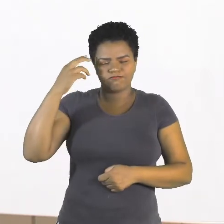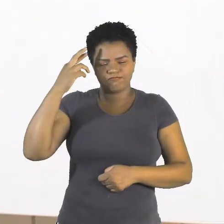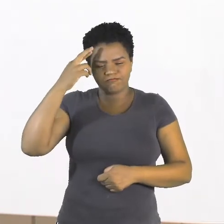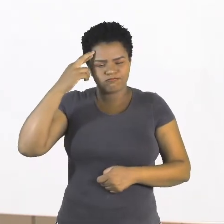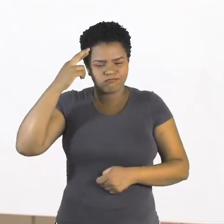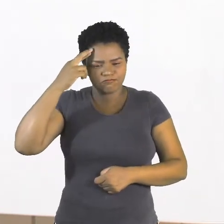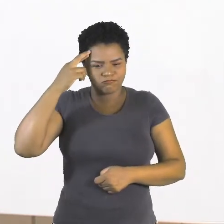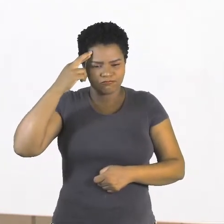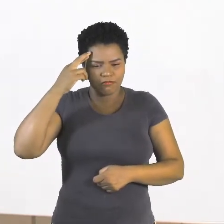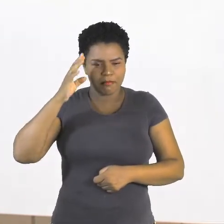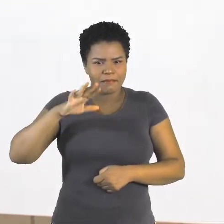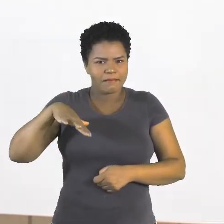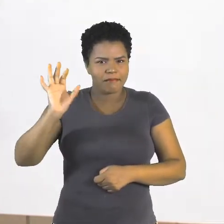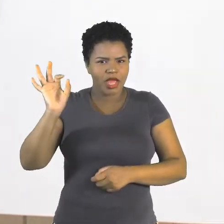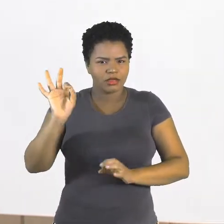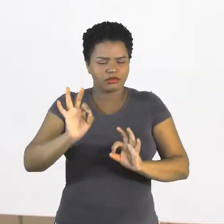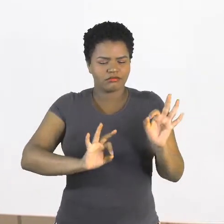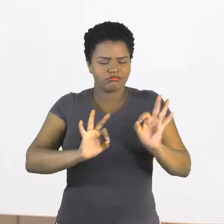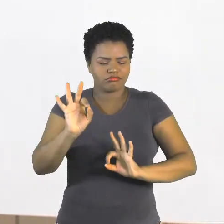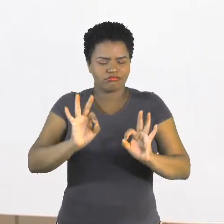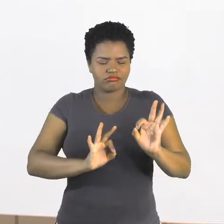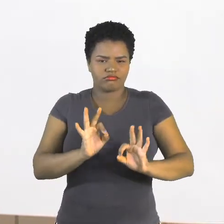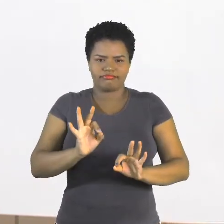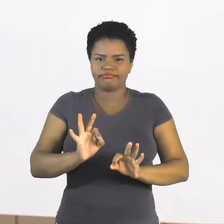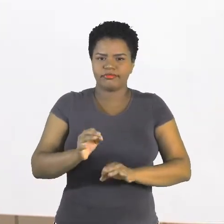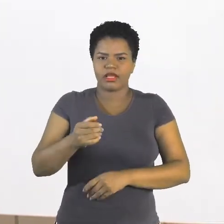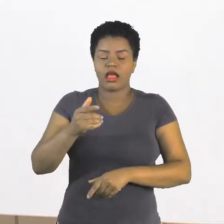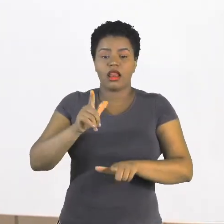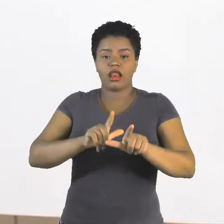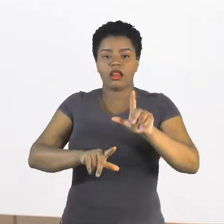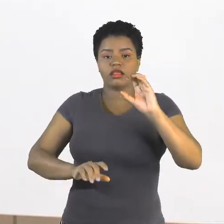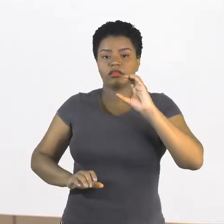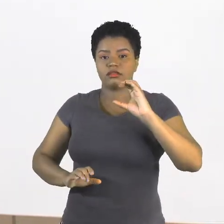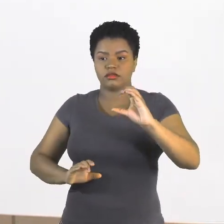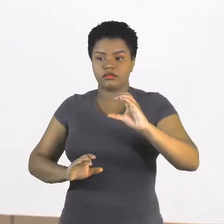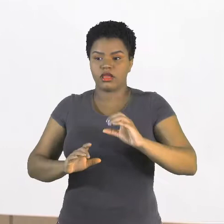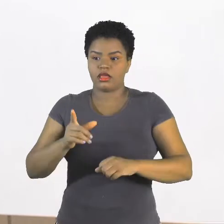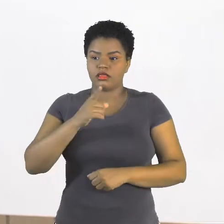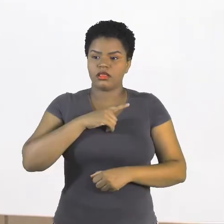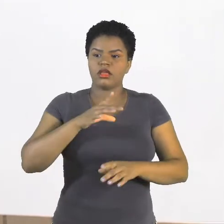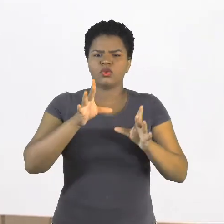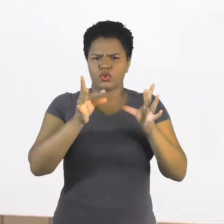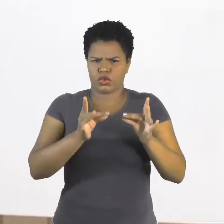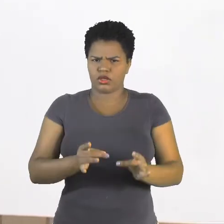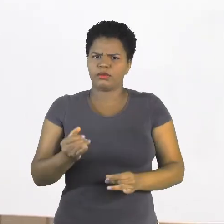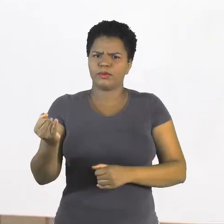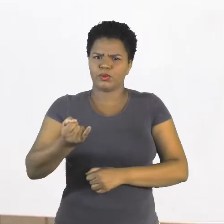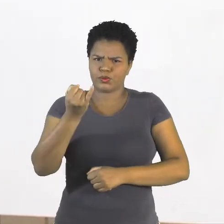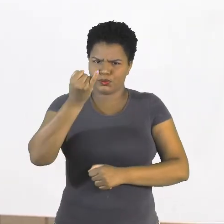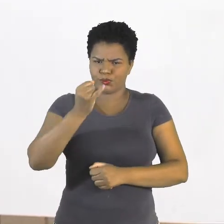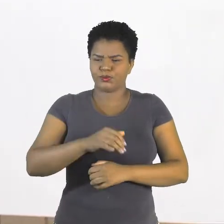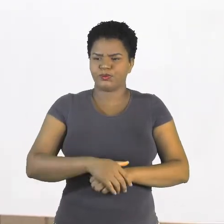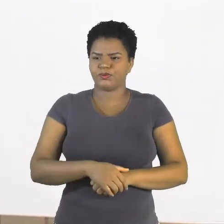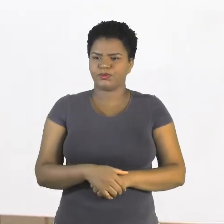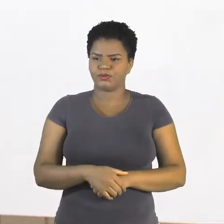mais elaborados. Porque vejam só, na letra C eu tenho um detalhe importante.